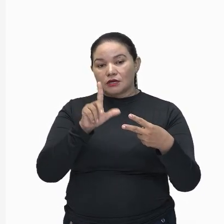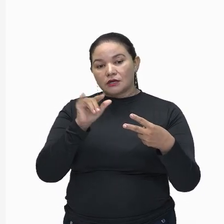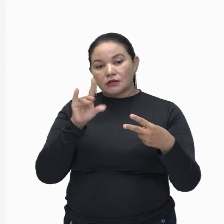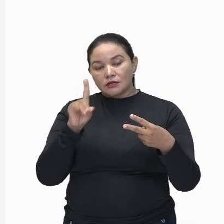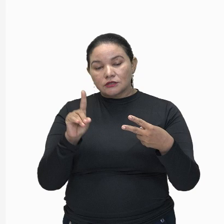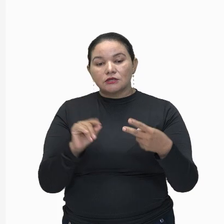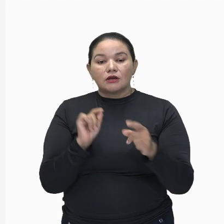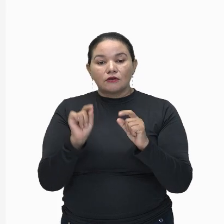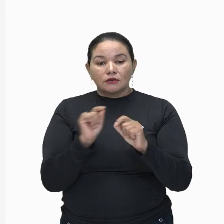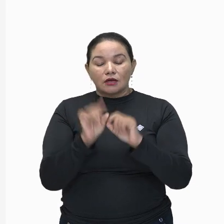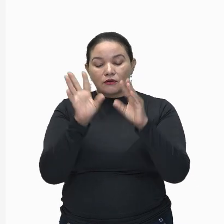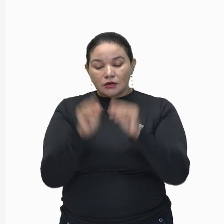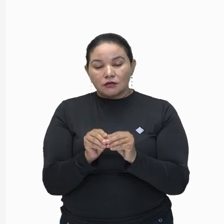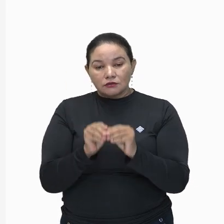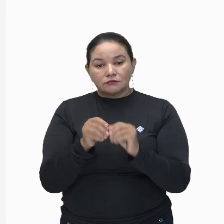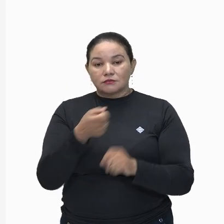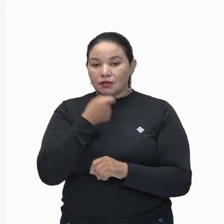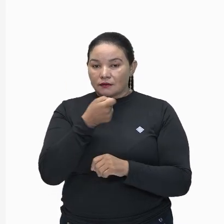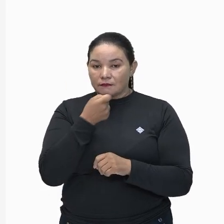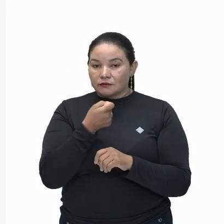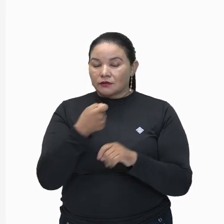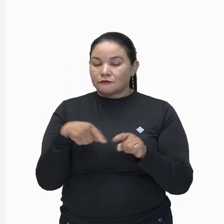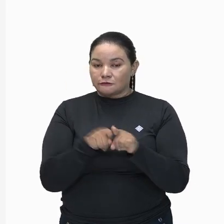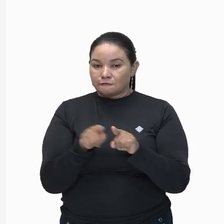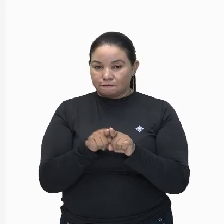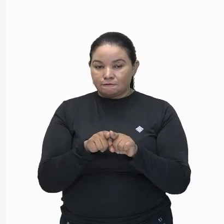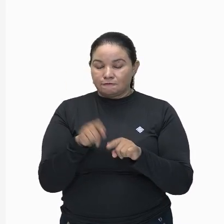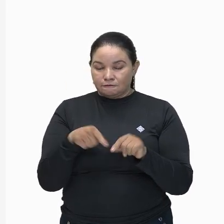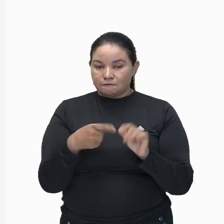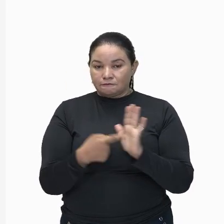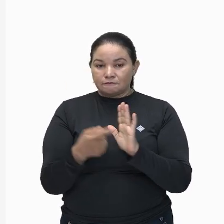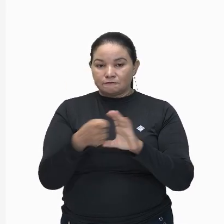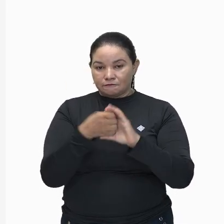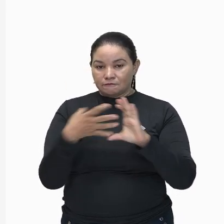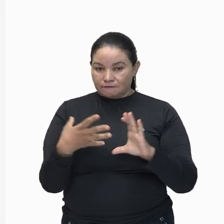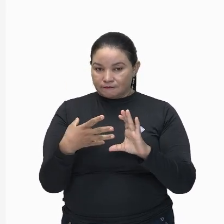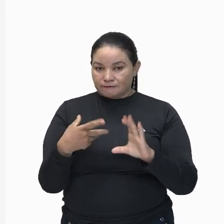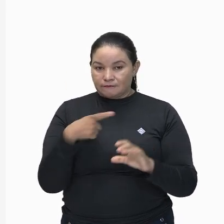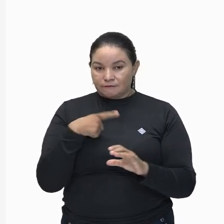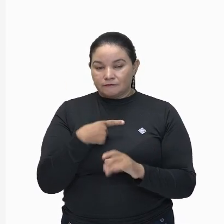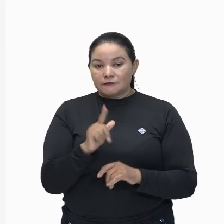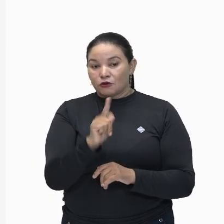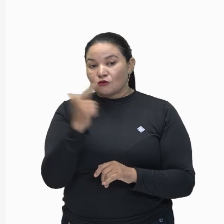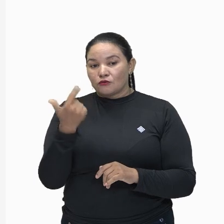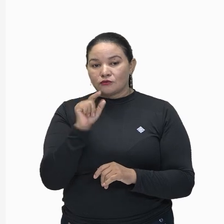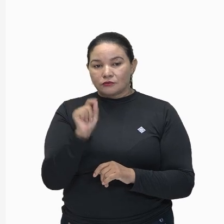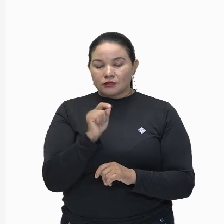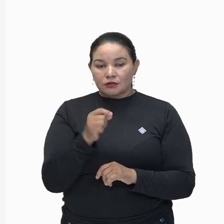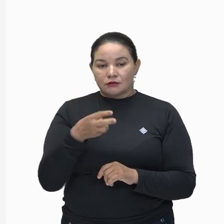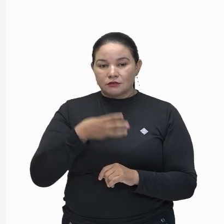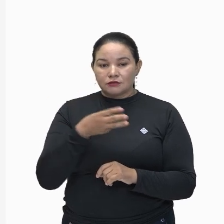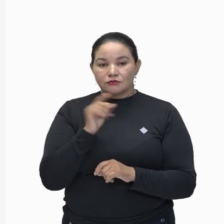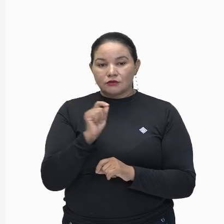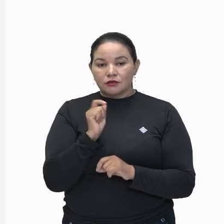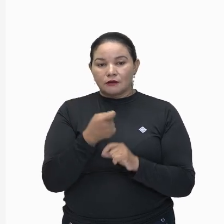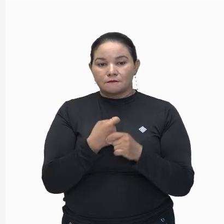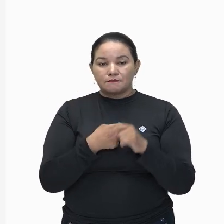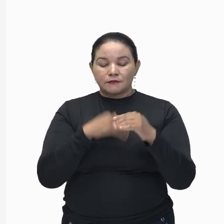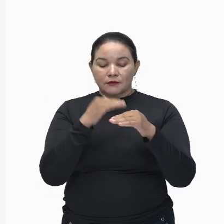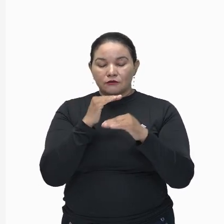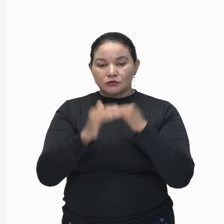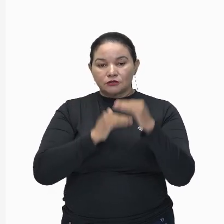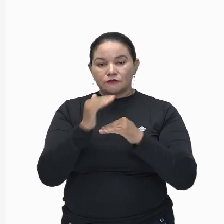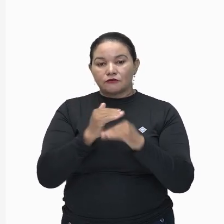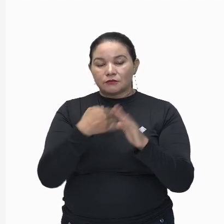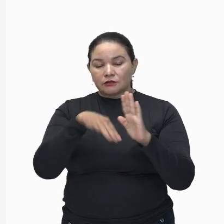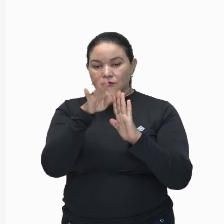isso? Um resumo da reportagem, então ele vai trazer essa característica também. Outra característica, aí sim, o desenvolvimento